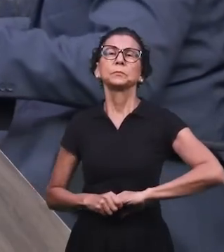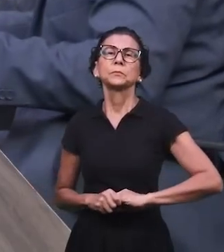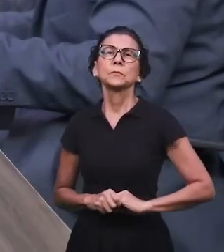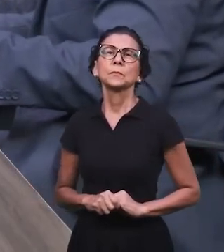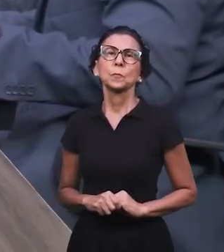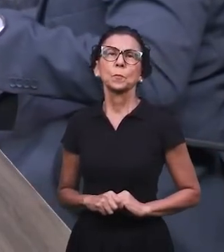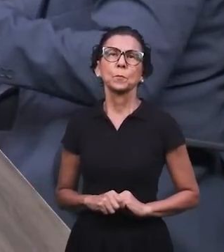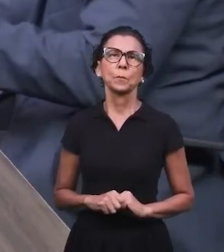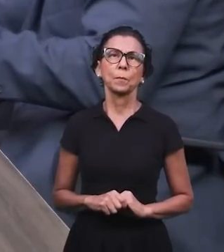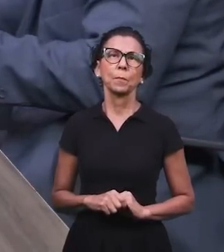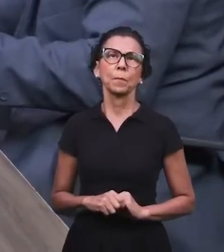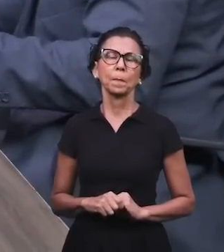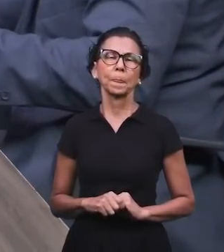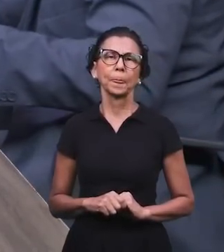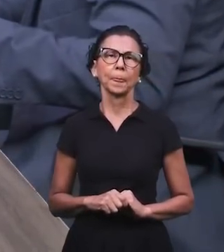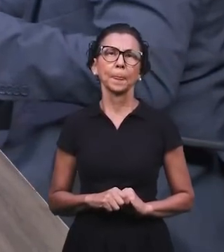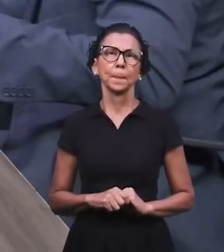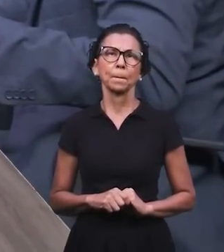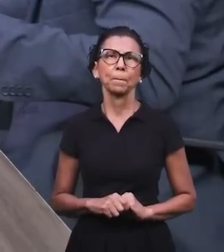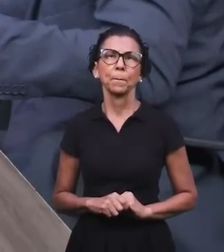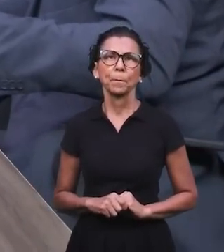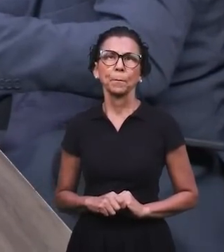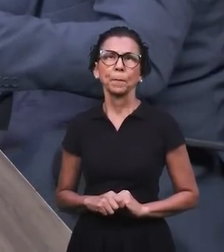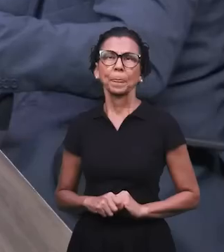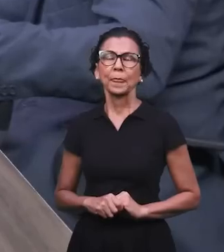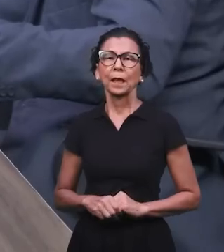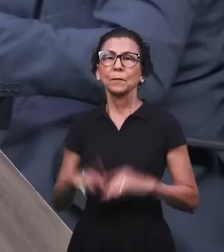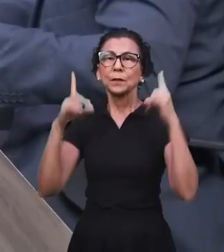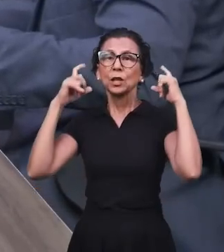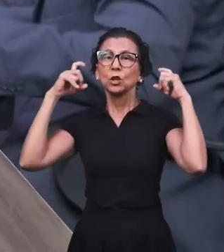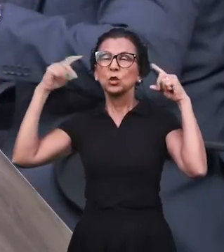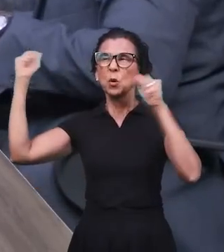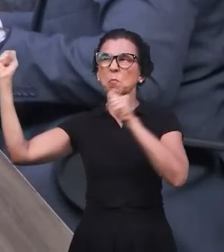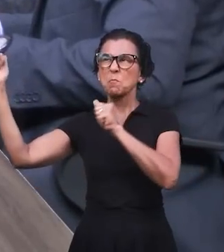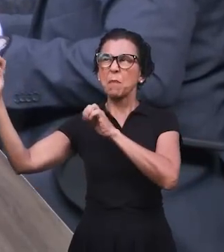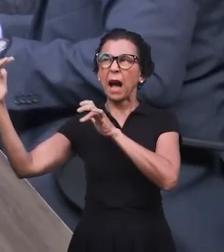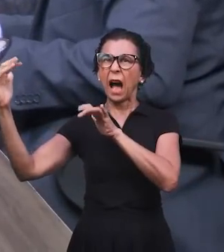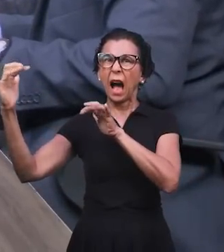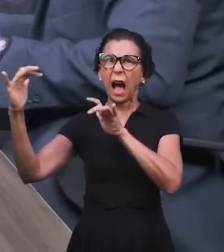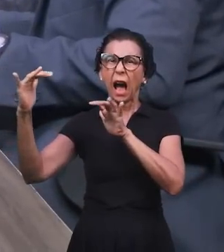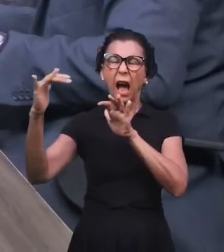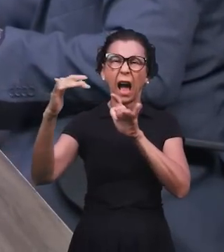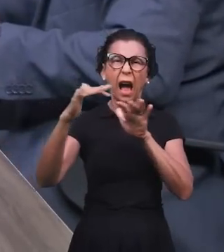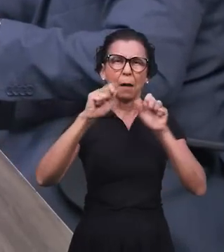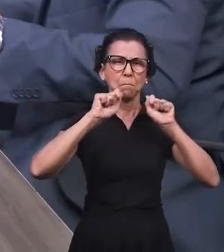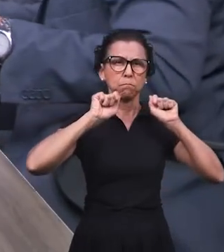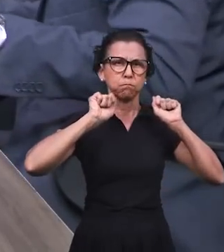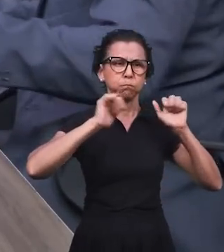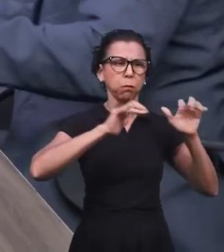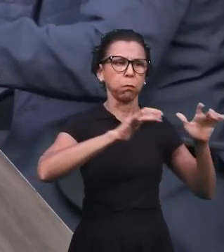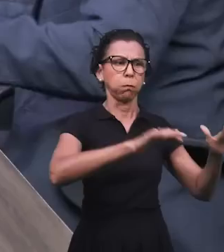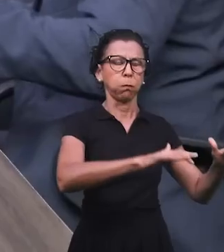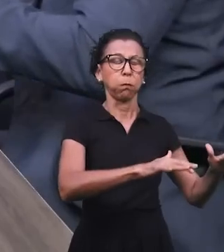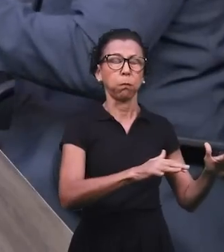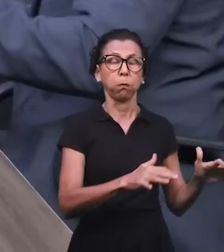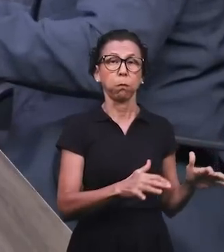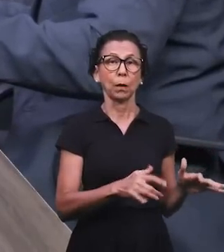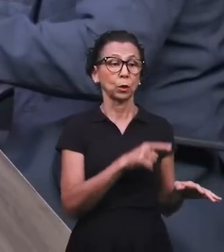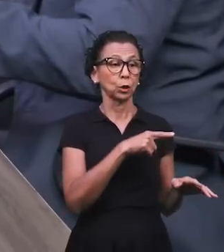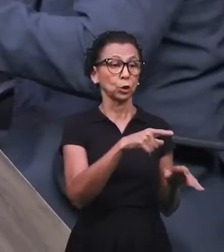ali e ele chega aqui para dissipar toda a oposição que havia aqui, né? Isso nós podemos fazer também um paralelo com o quê?